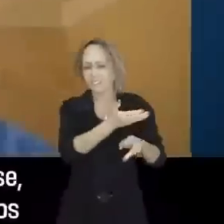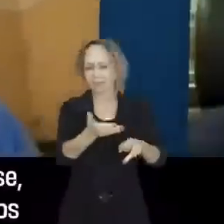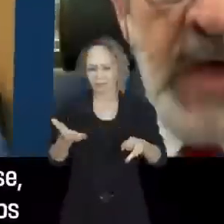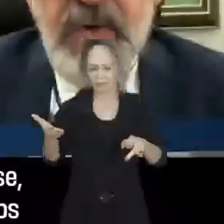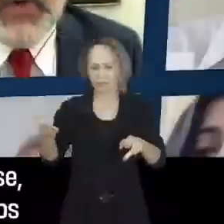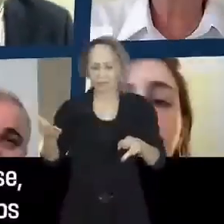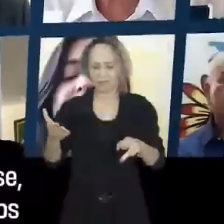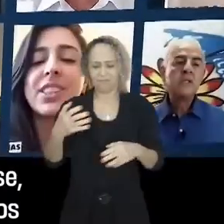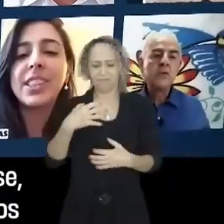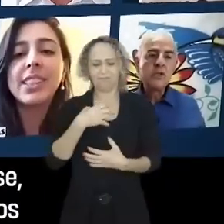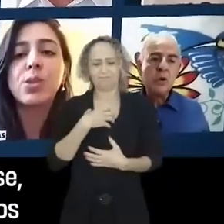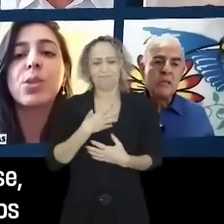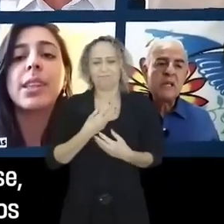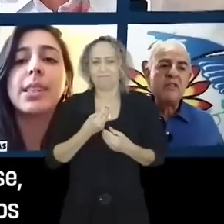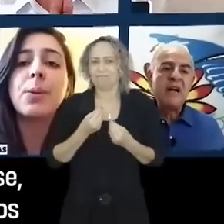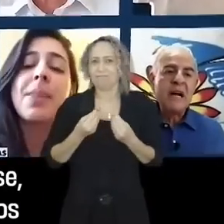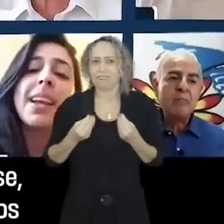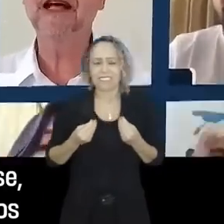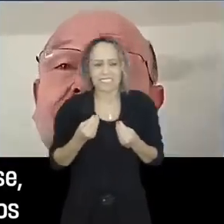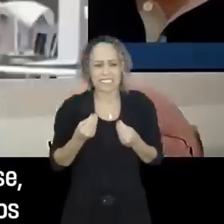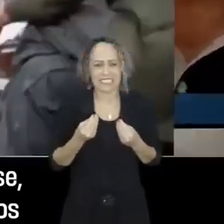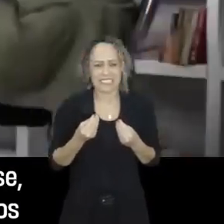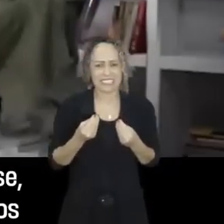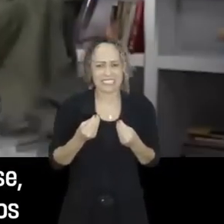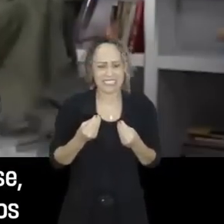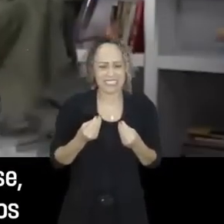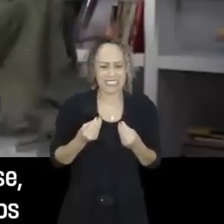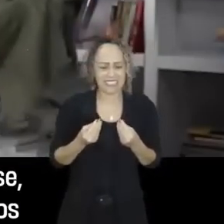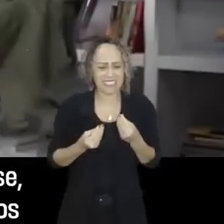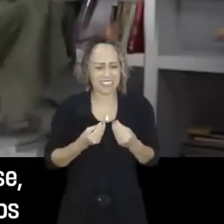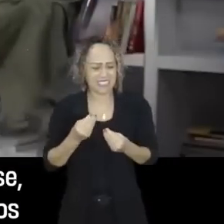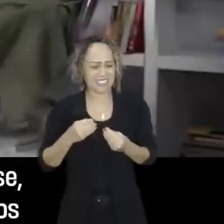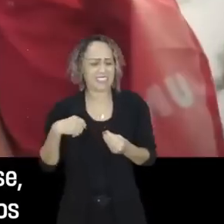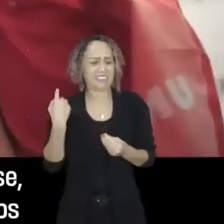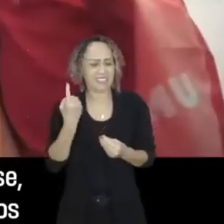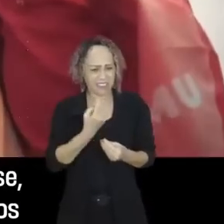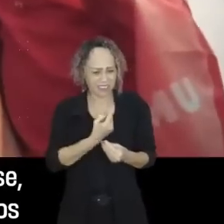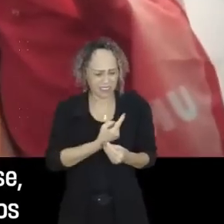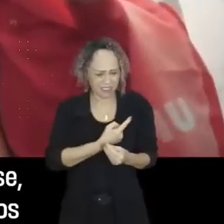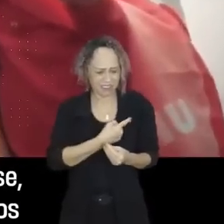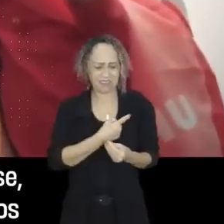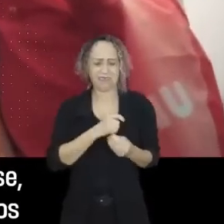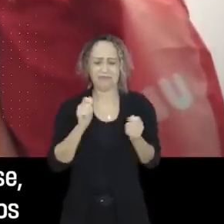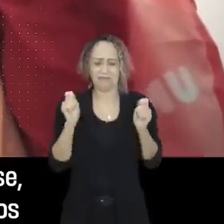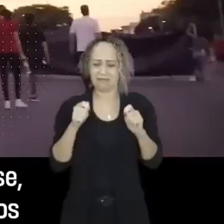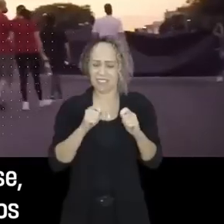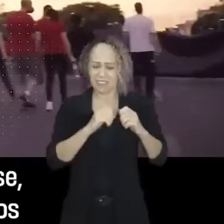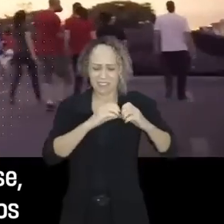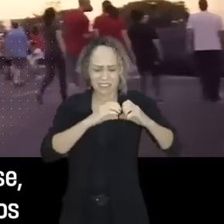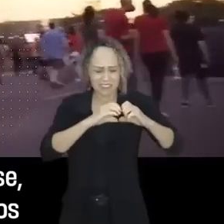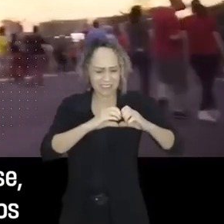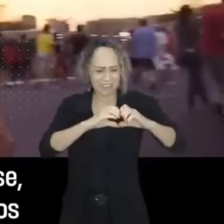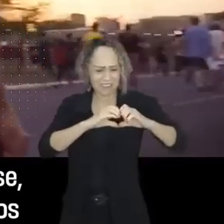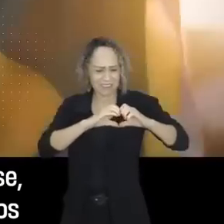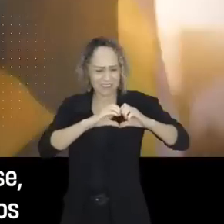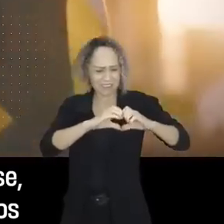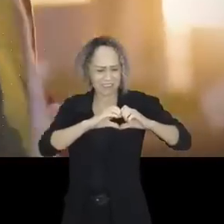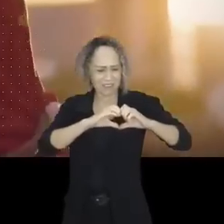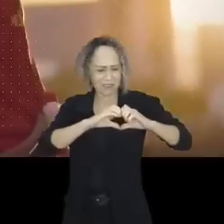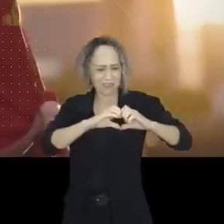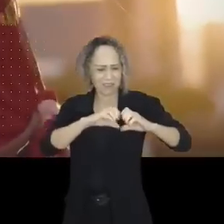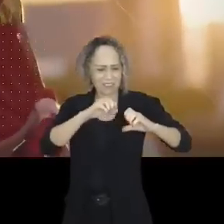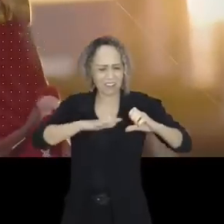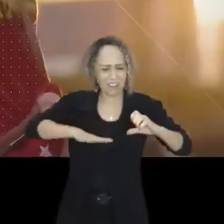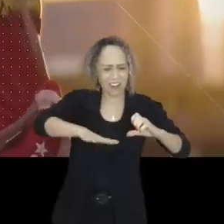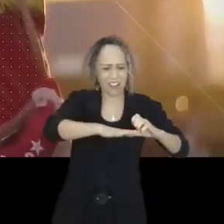Esse sentimento que, apesar de qualquer análise, teima em tomar conta do coração dos brasileiros e